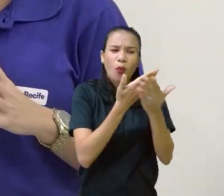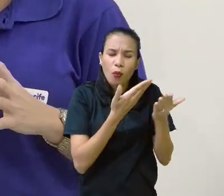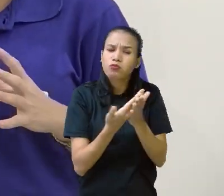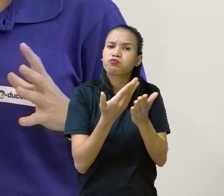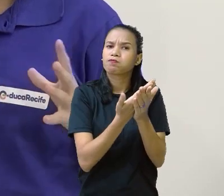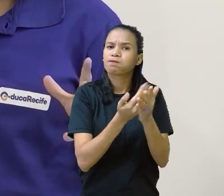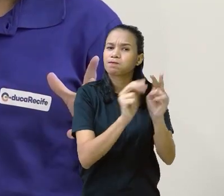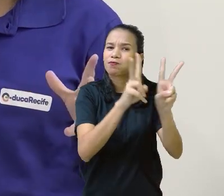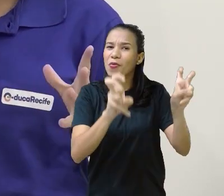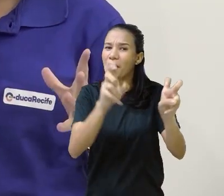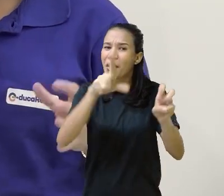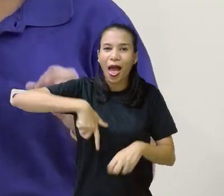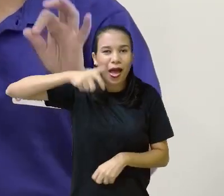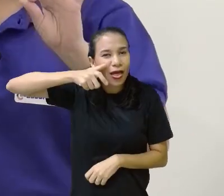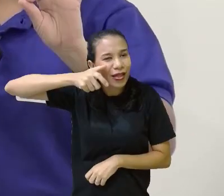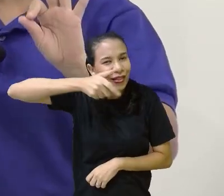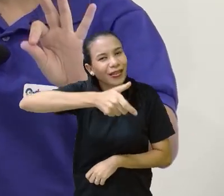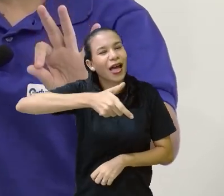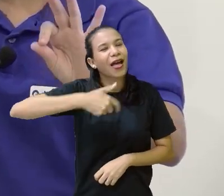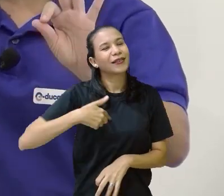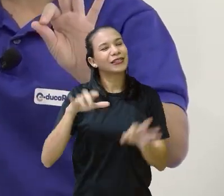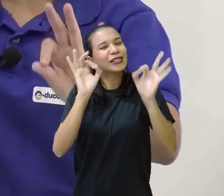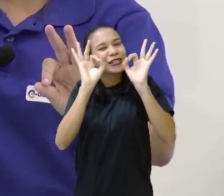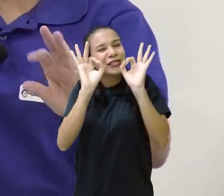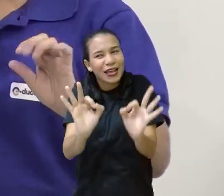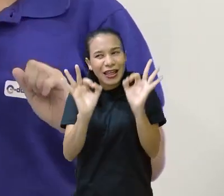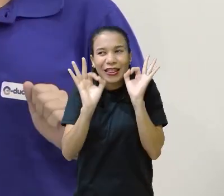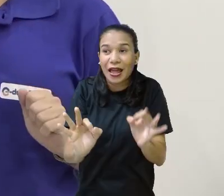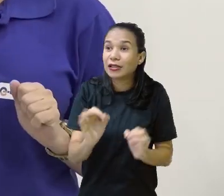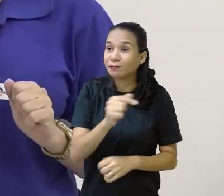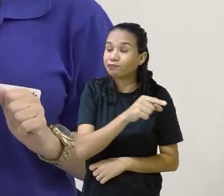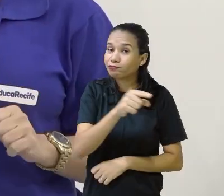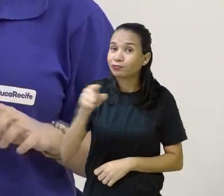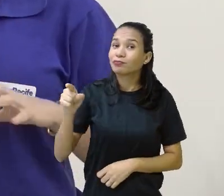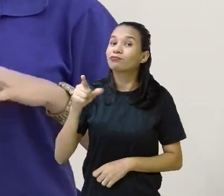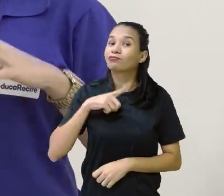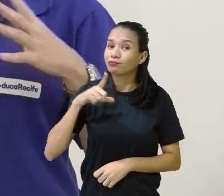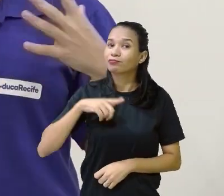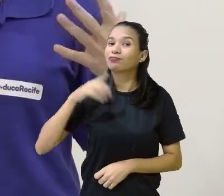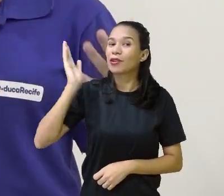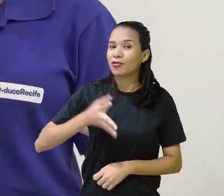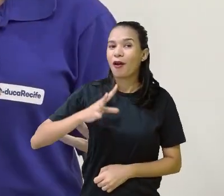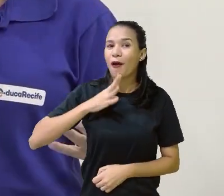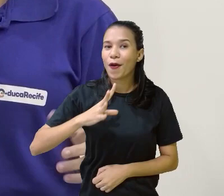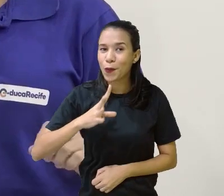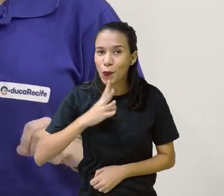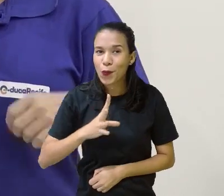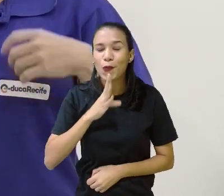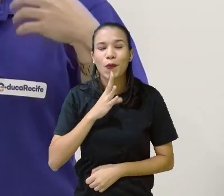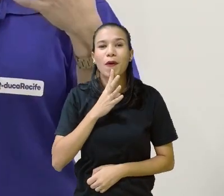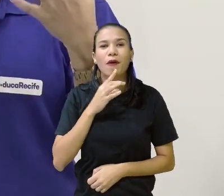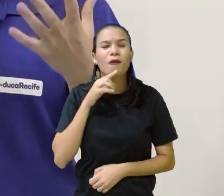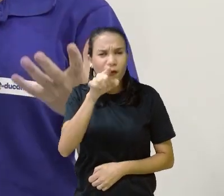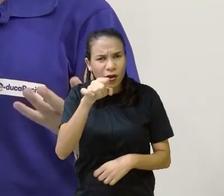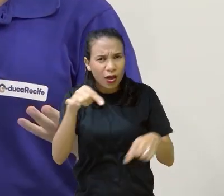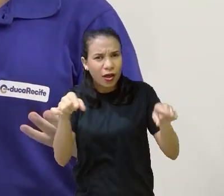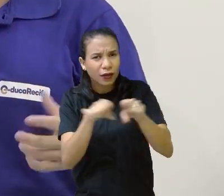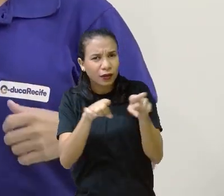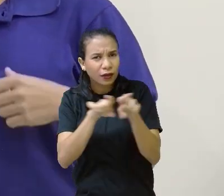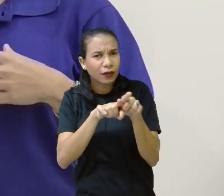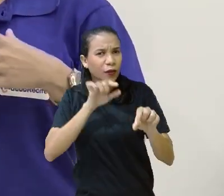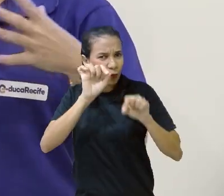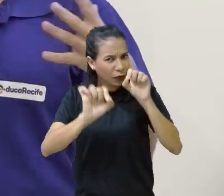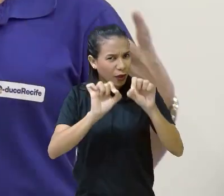assunto bem interessante que eu tenho certeza que você já conhece, você